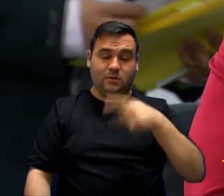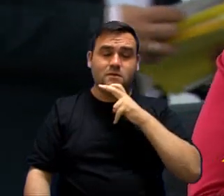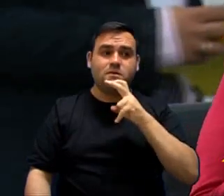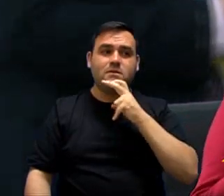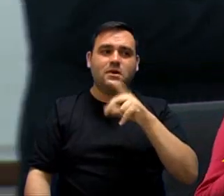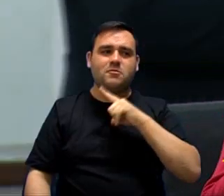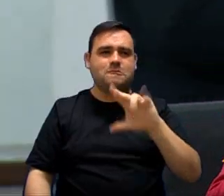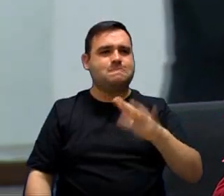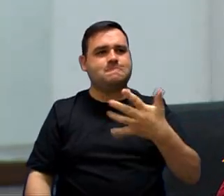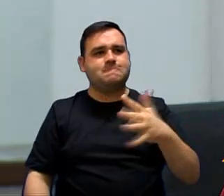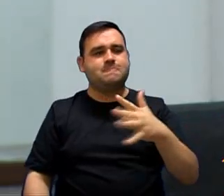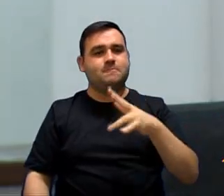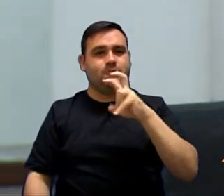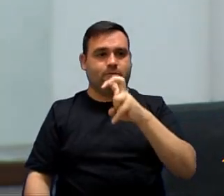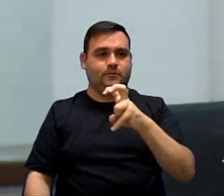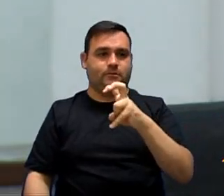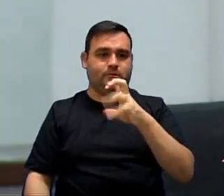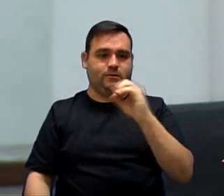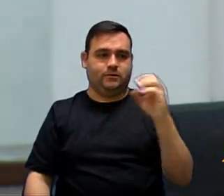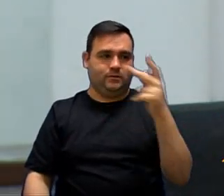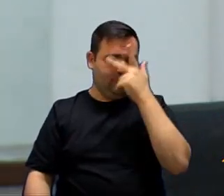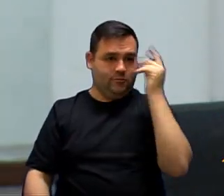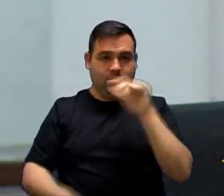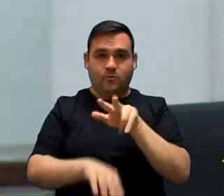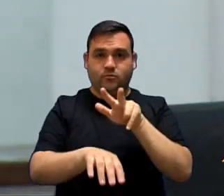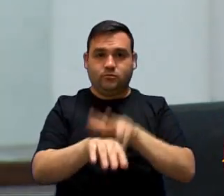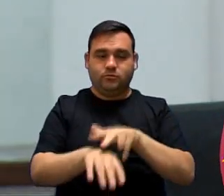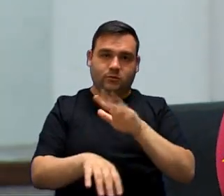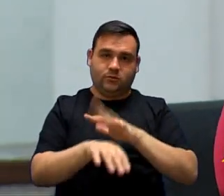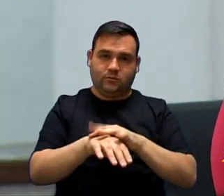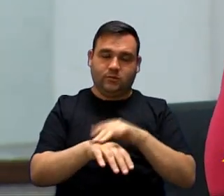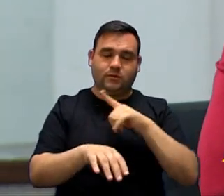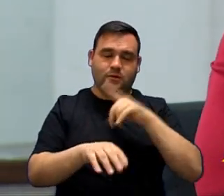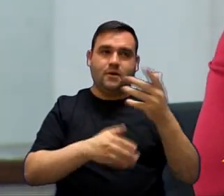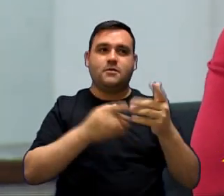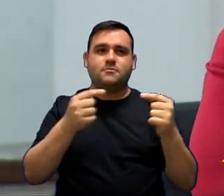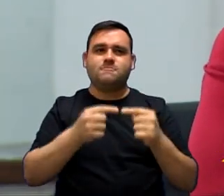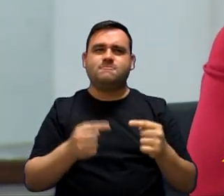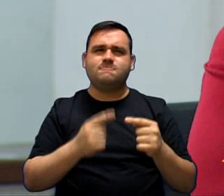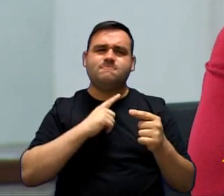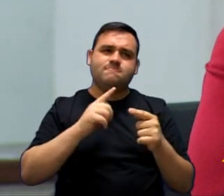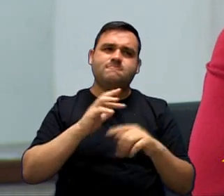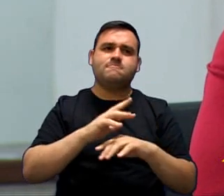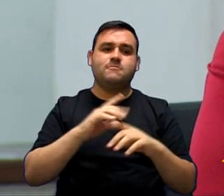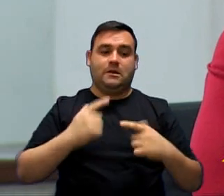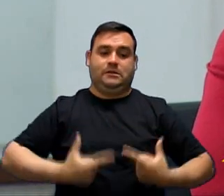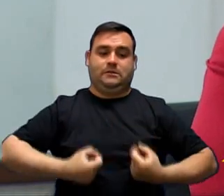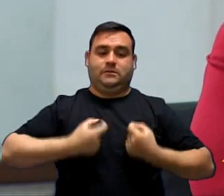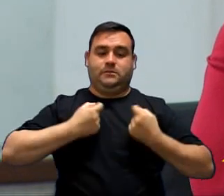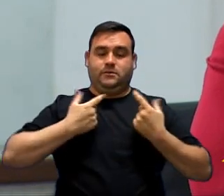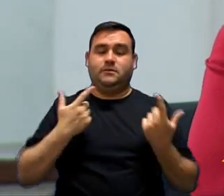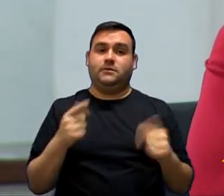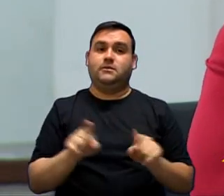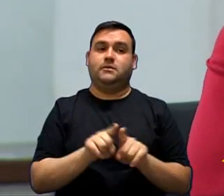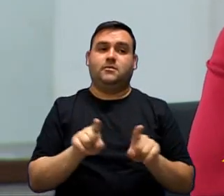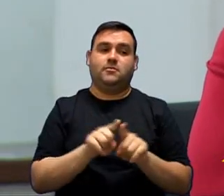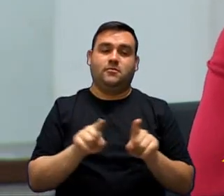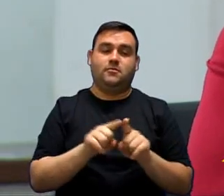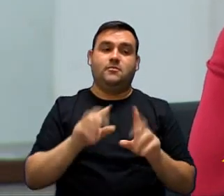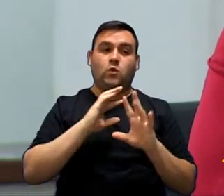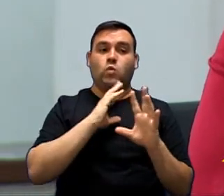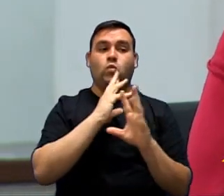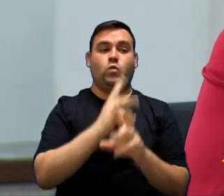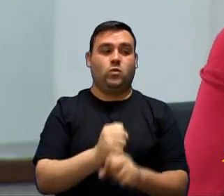tem aproximadamente 500 pacientes que tratam algum tipo de câncer. E desse